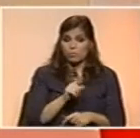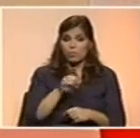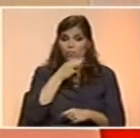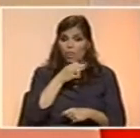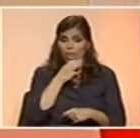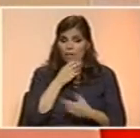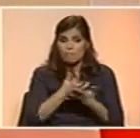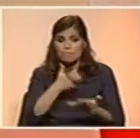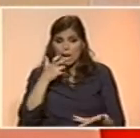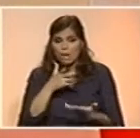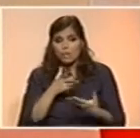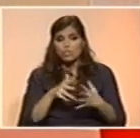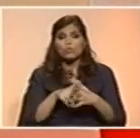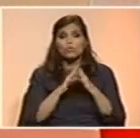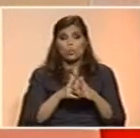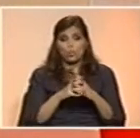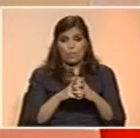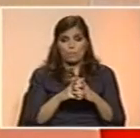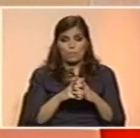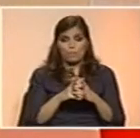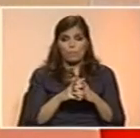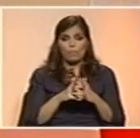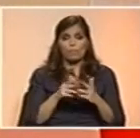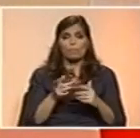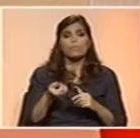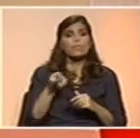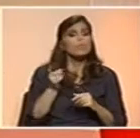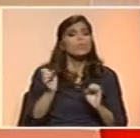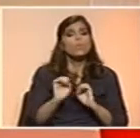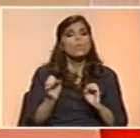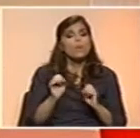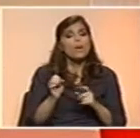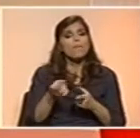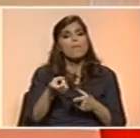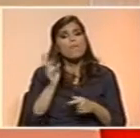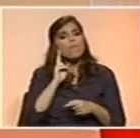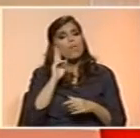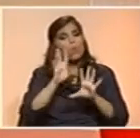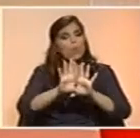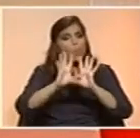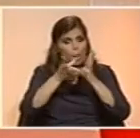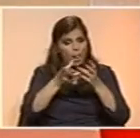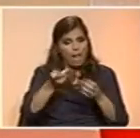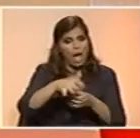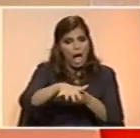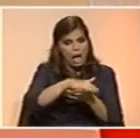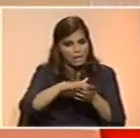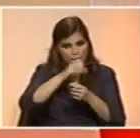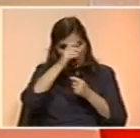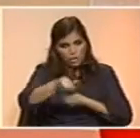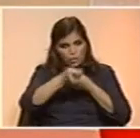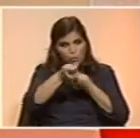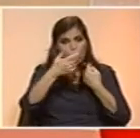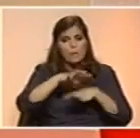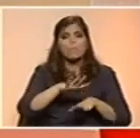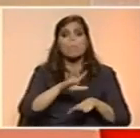mais de um impacto em termos de estrutura do que propriamente em termos de um valor global para o setor agrícola. No entanto, para um país